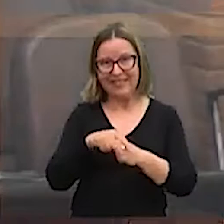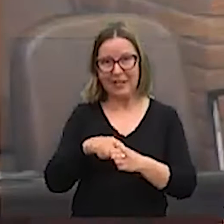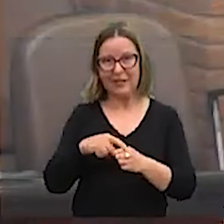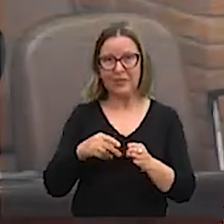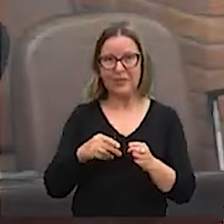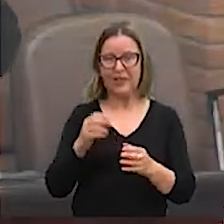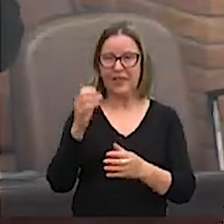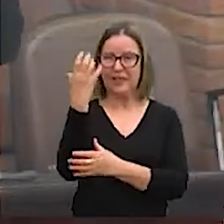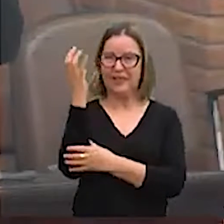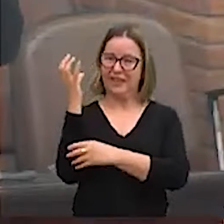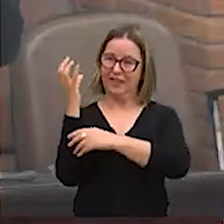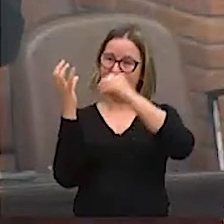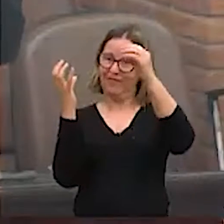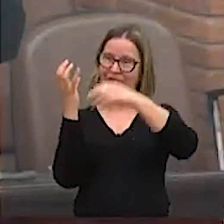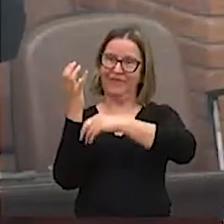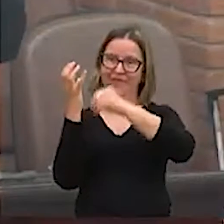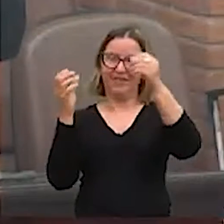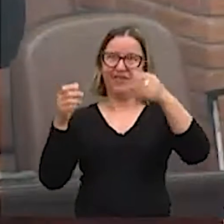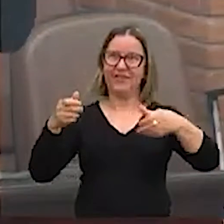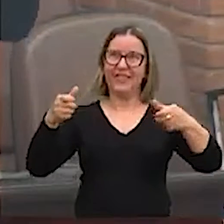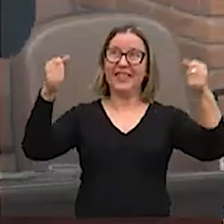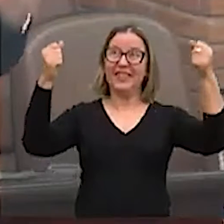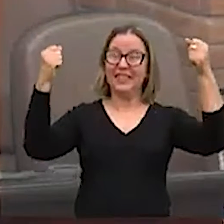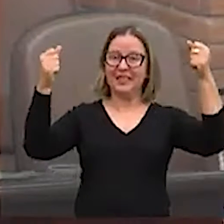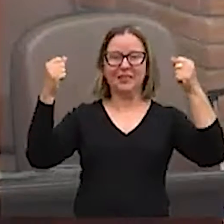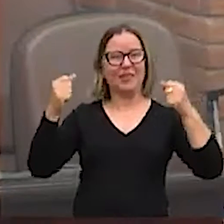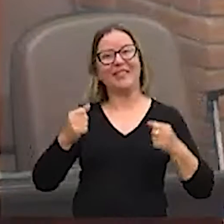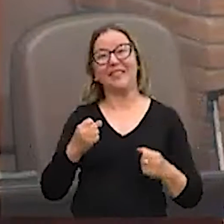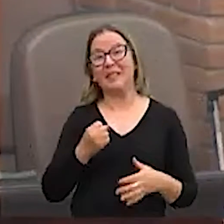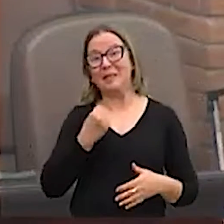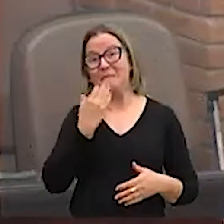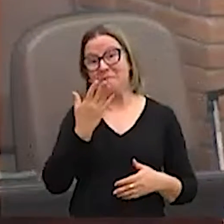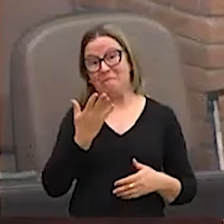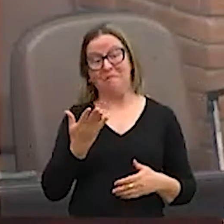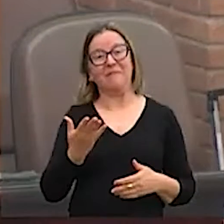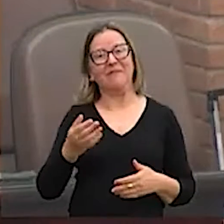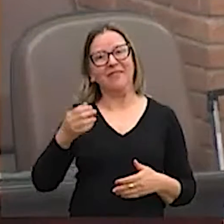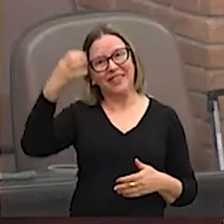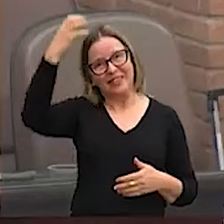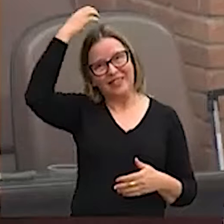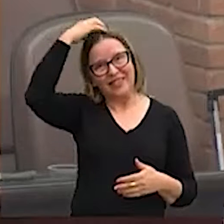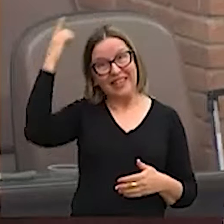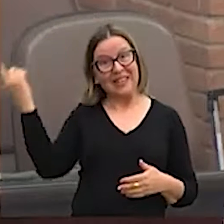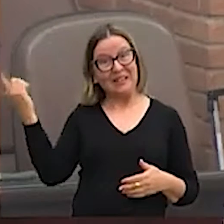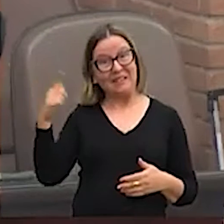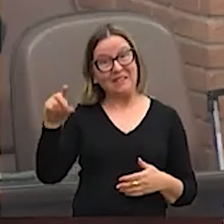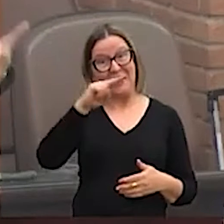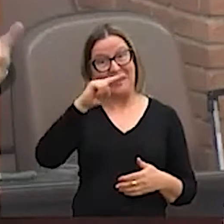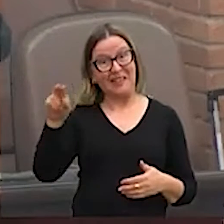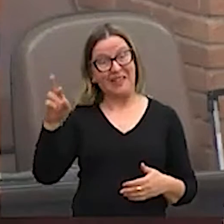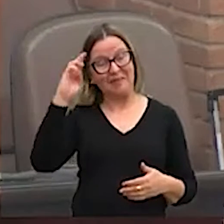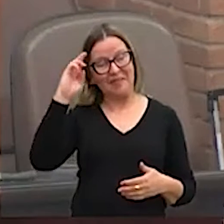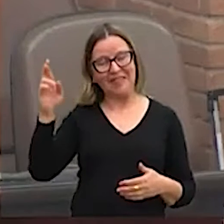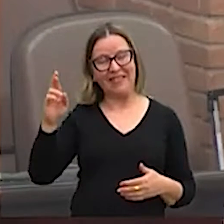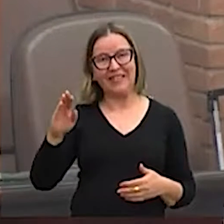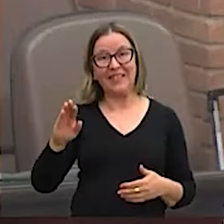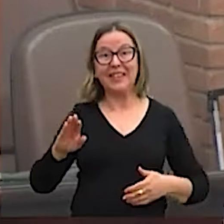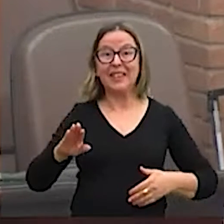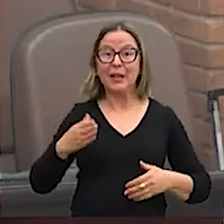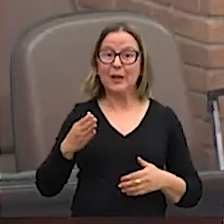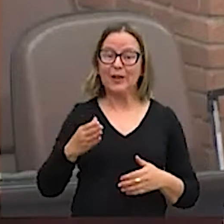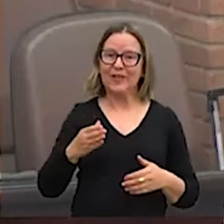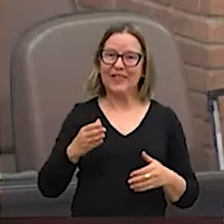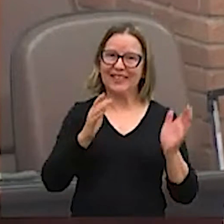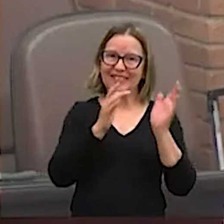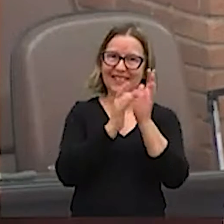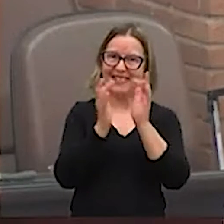ovação, bendito o rei que vem em nome do Senhor. E quando ele entrou em